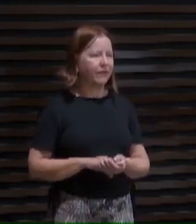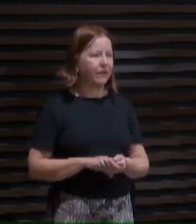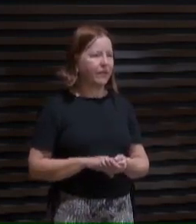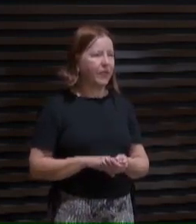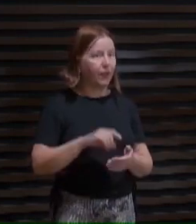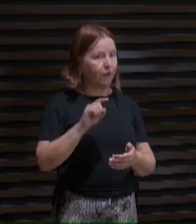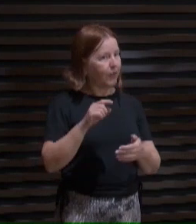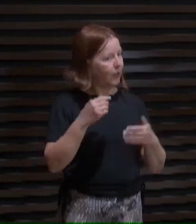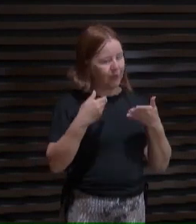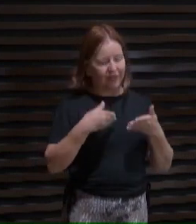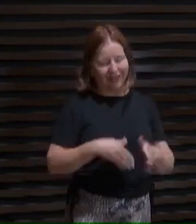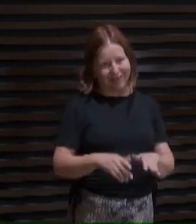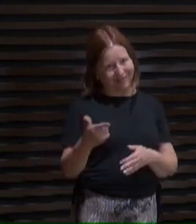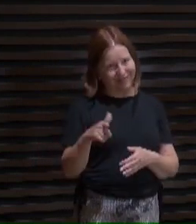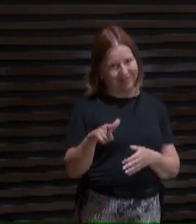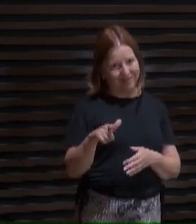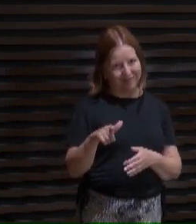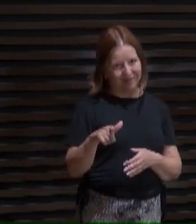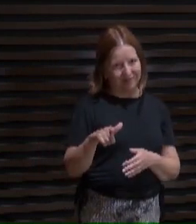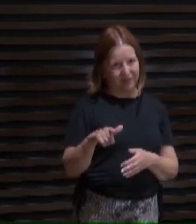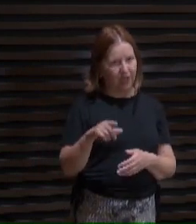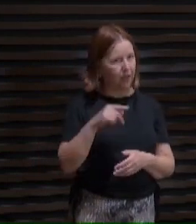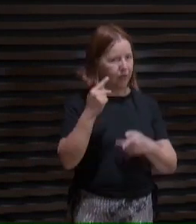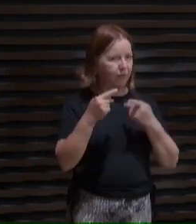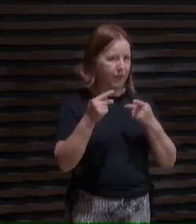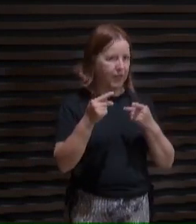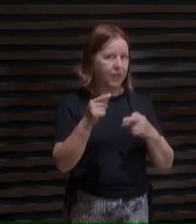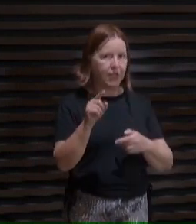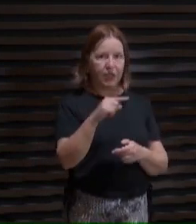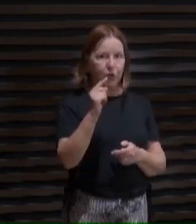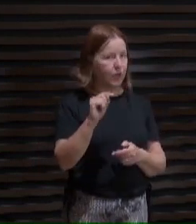Você não nasceu de novo. Eu não estou dizendo que a gente não peque.